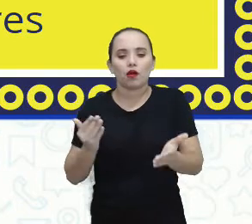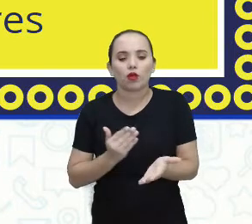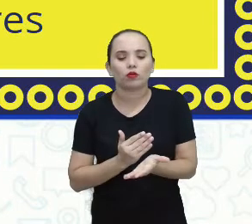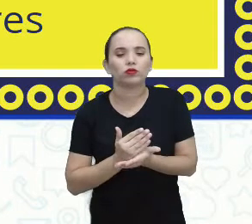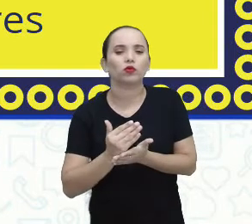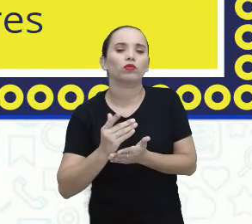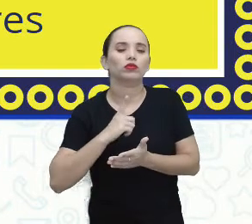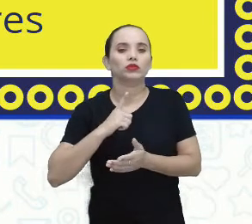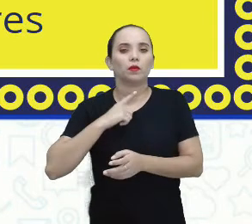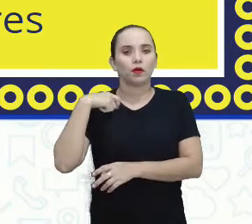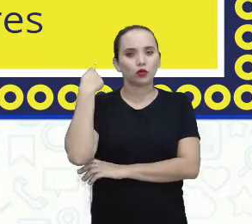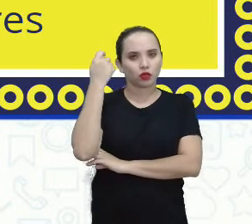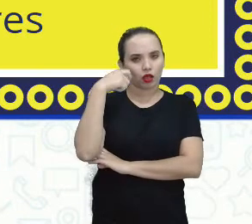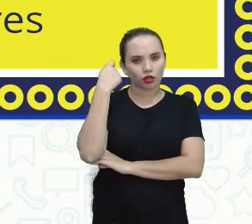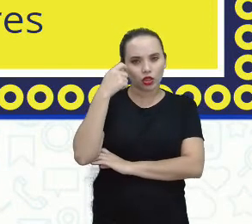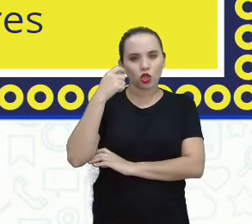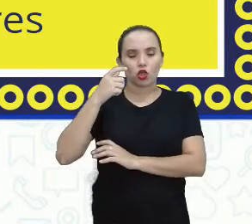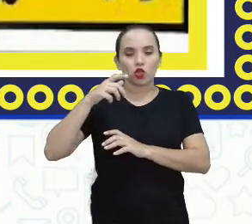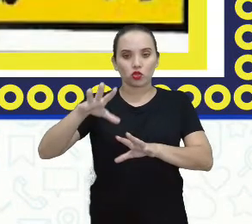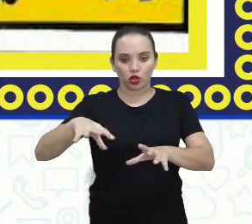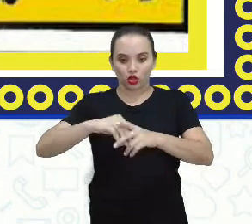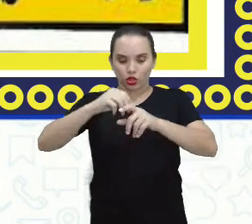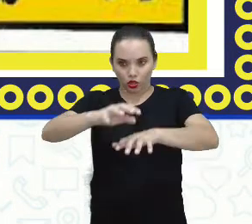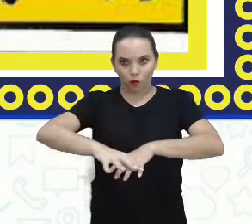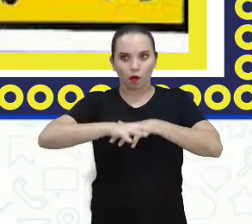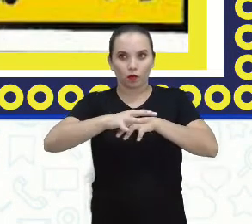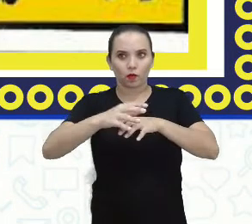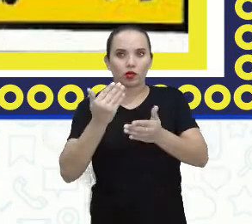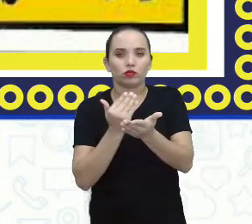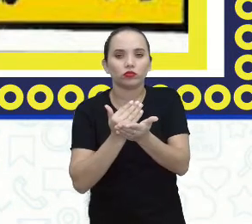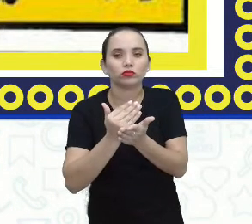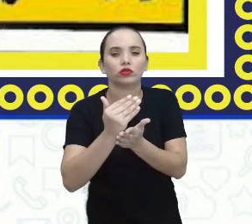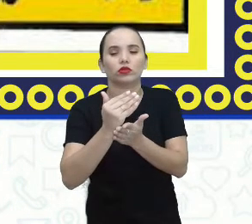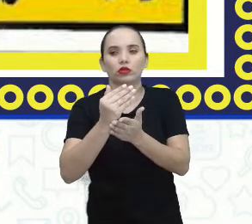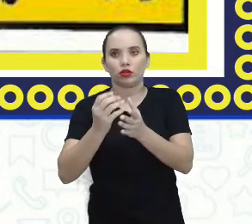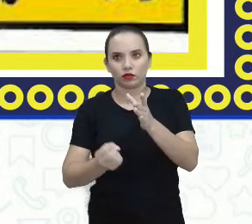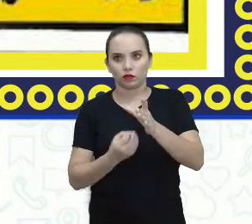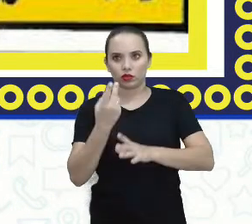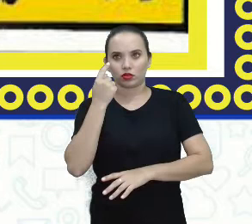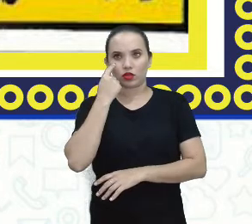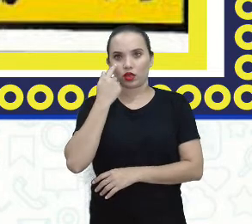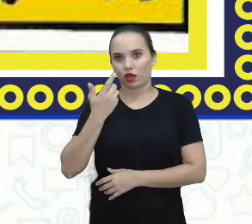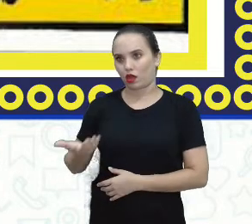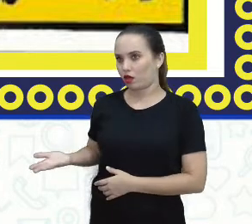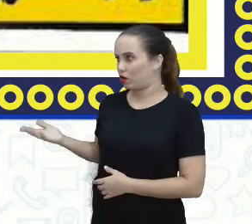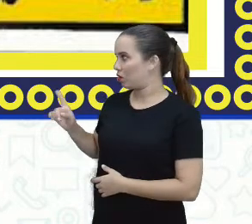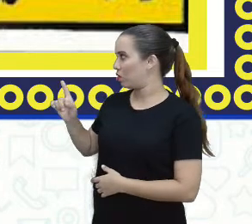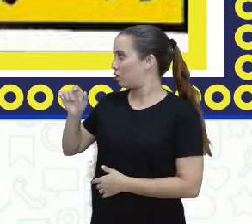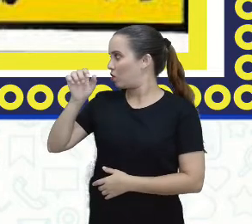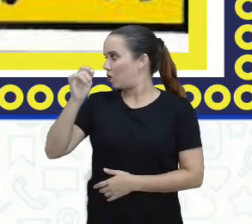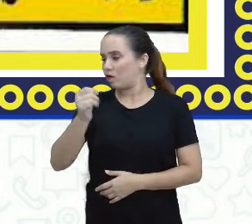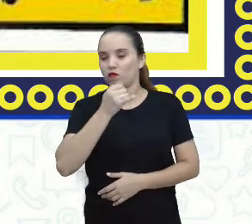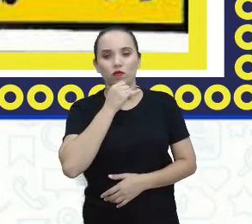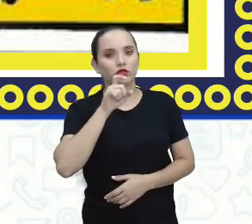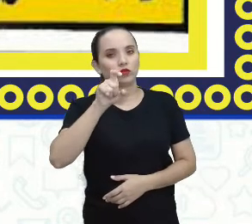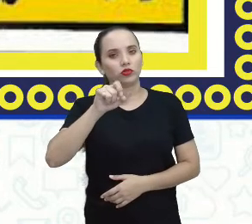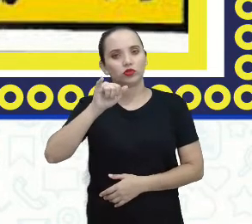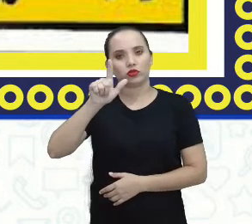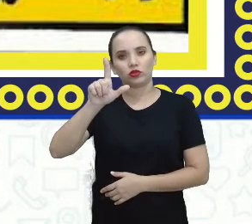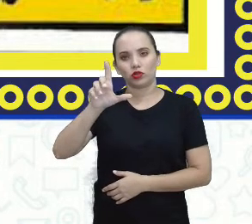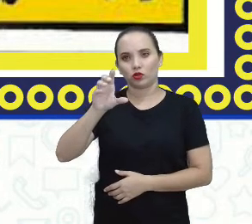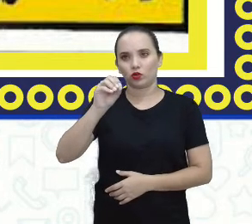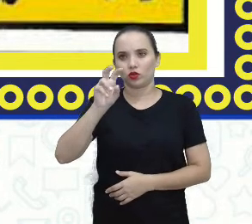aqueles artistas armoriais pudessem desenvolver sua arte. Então, aí vocês estão vendo a xilogravura, a música de viola. Então,